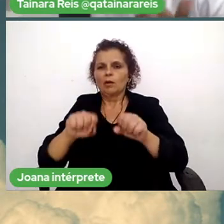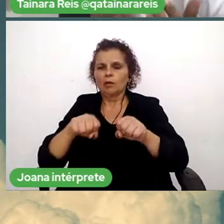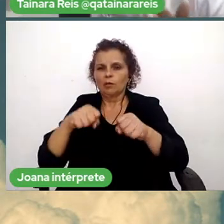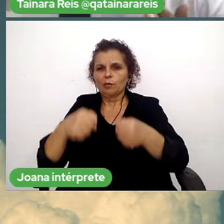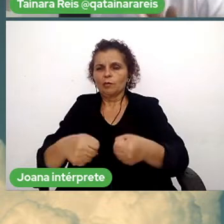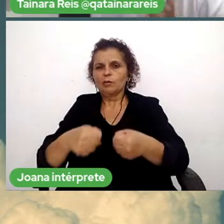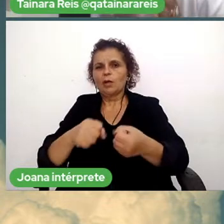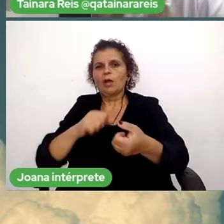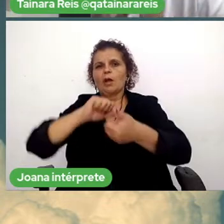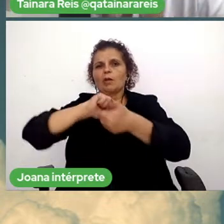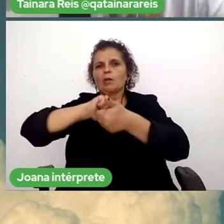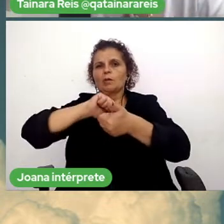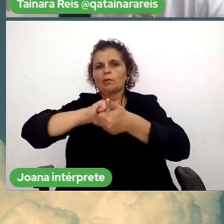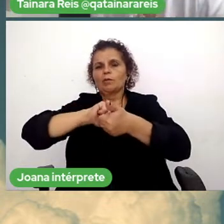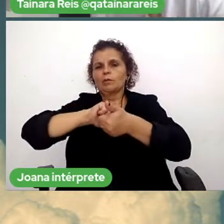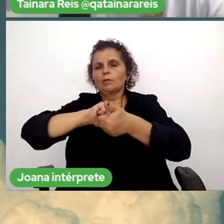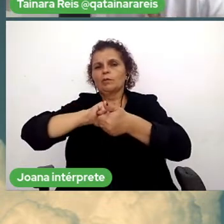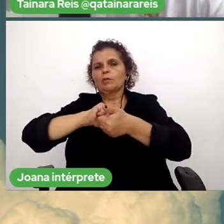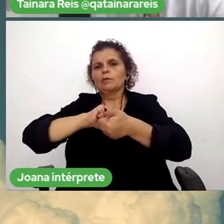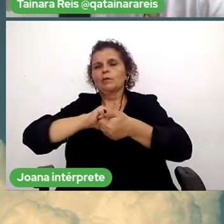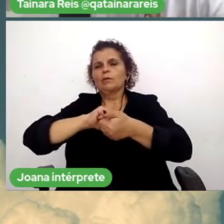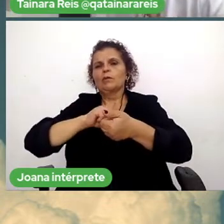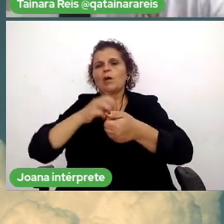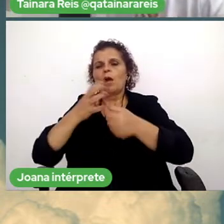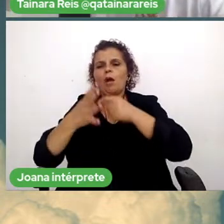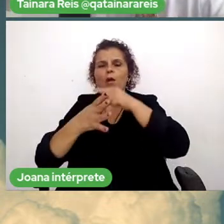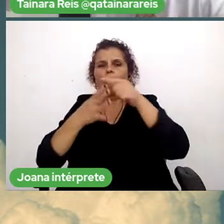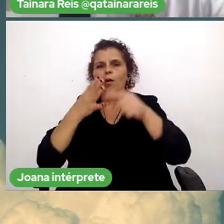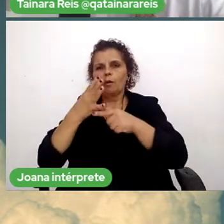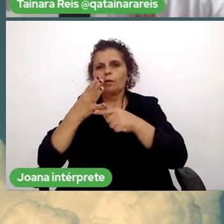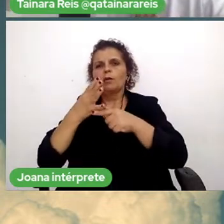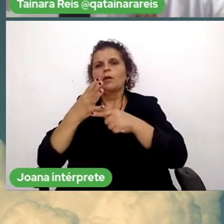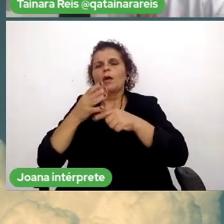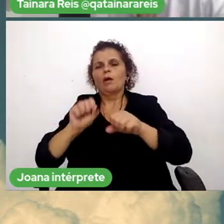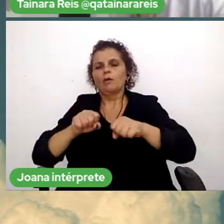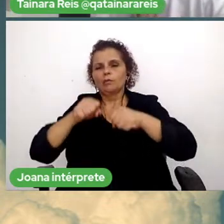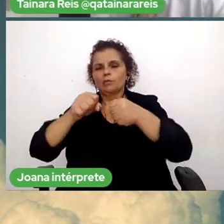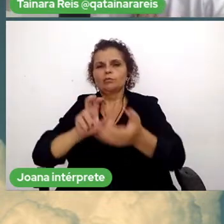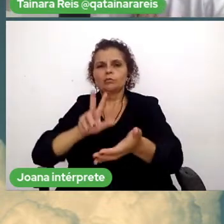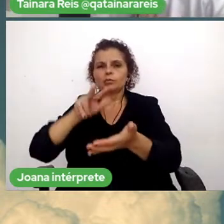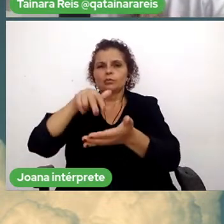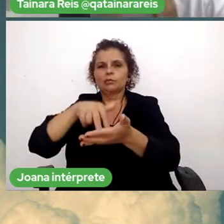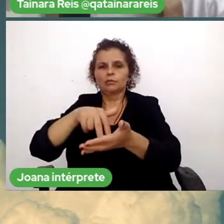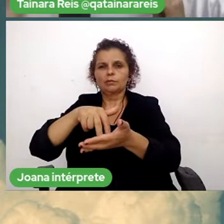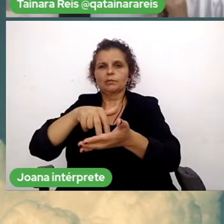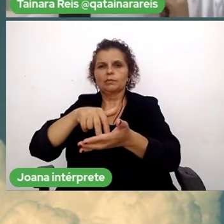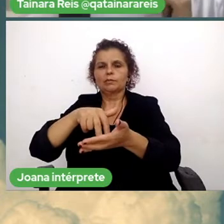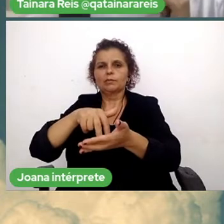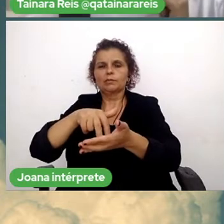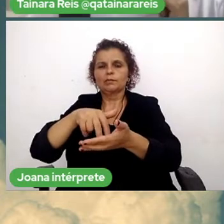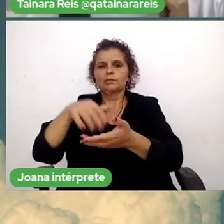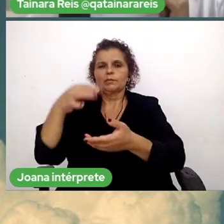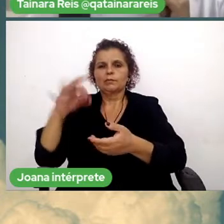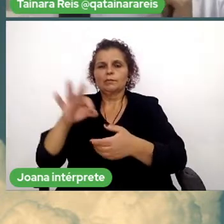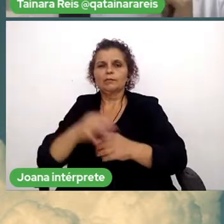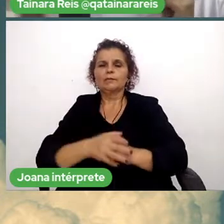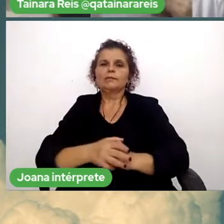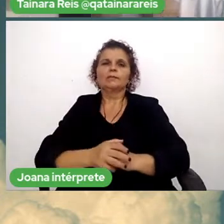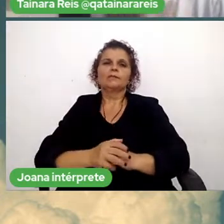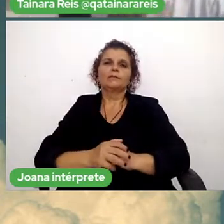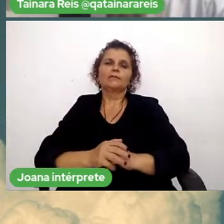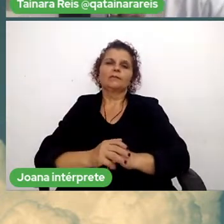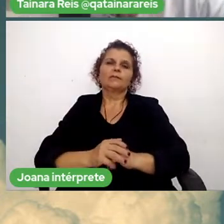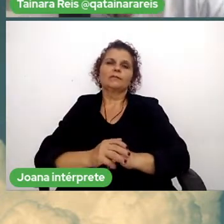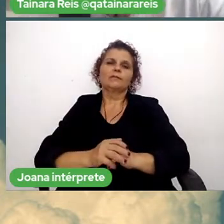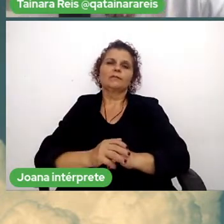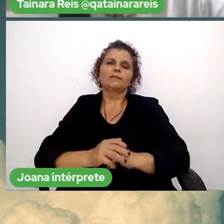qualidade, nesses 4 momentos aí a gente levar isso em consideração, certo? A